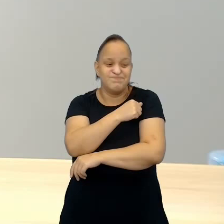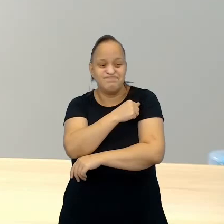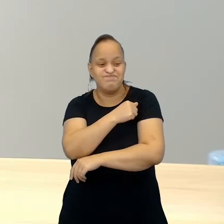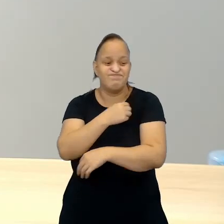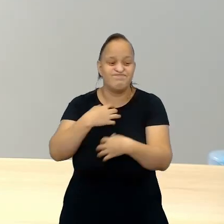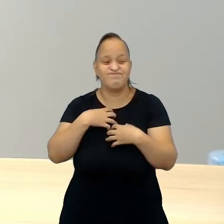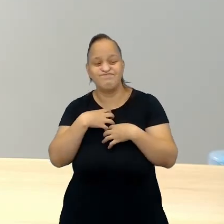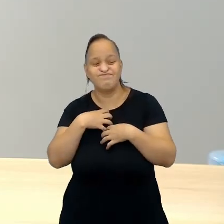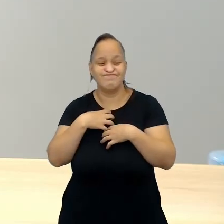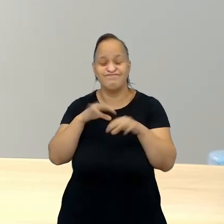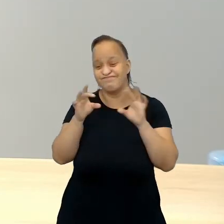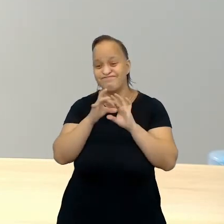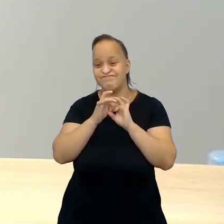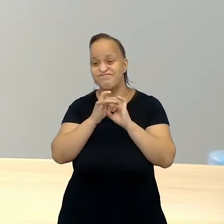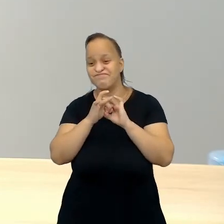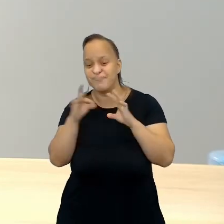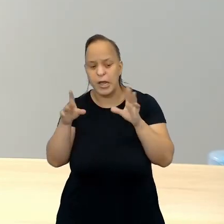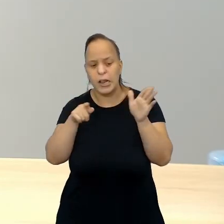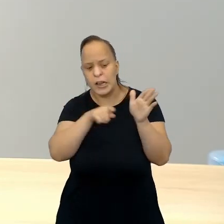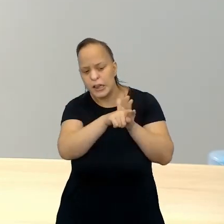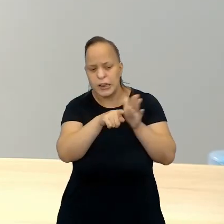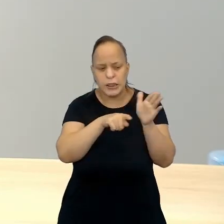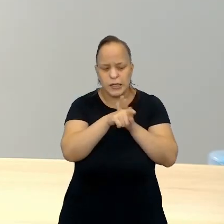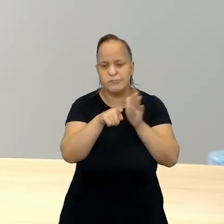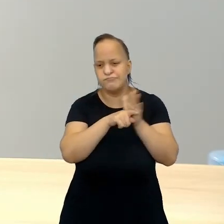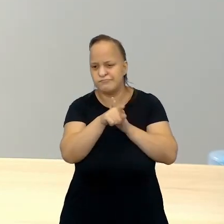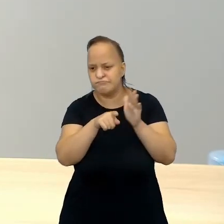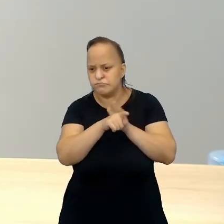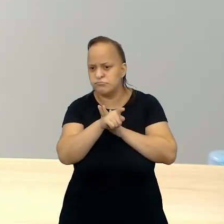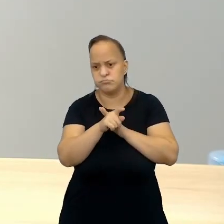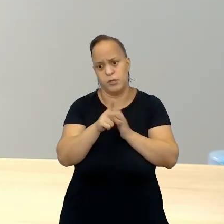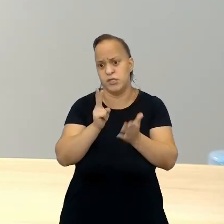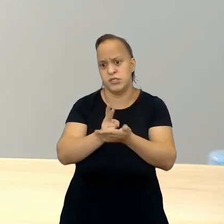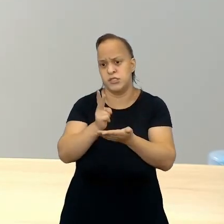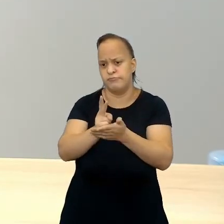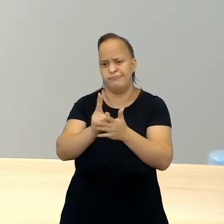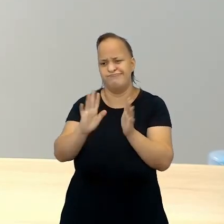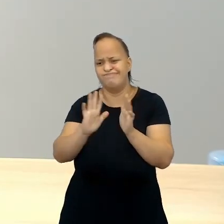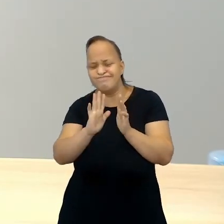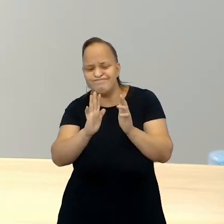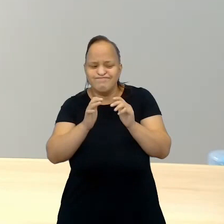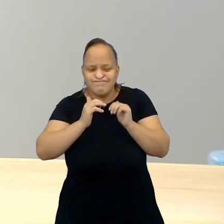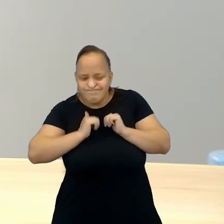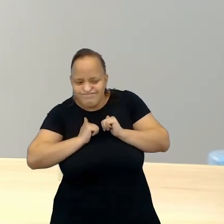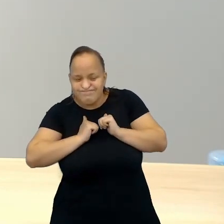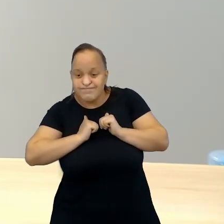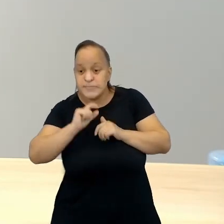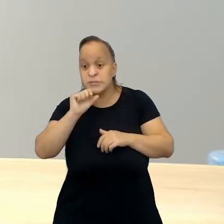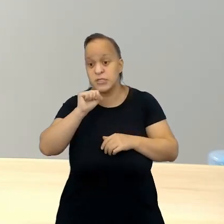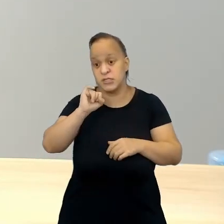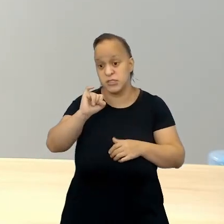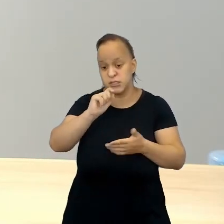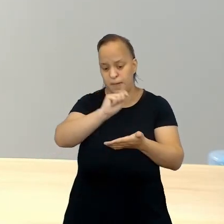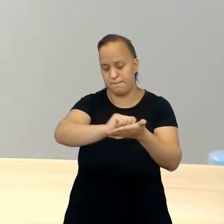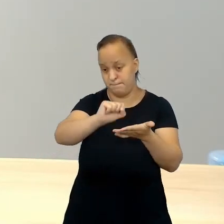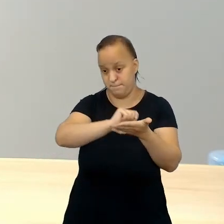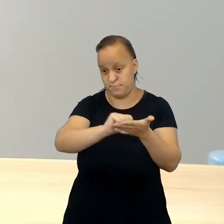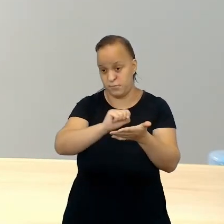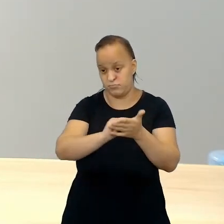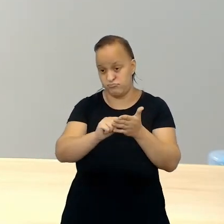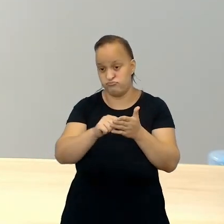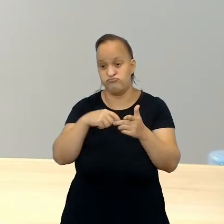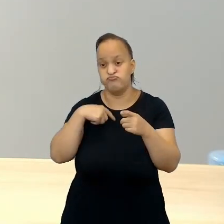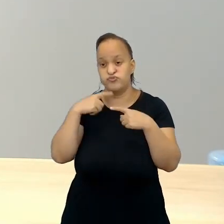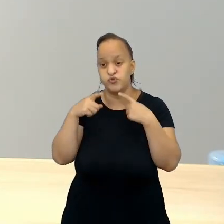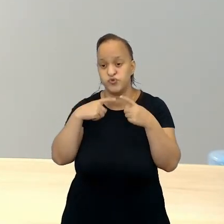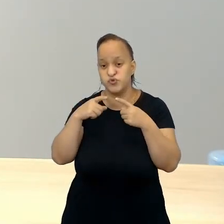construiu ainda, né, a liberdade de perguntar o tempo todo para o professor. Então, se ele anota aquela questão para perguntar depois,